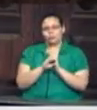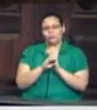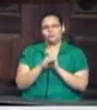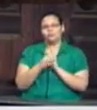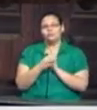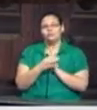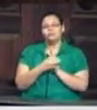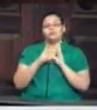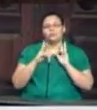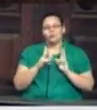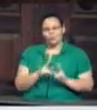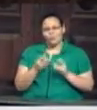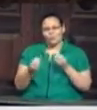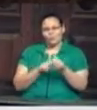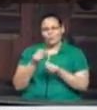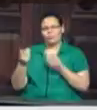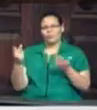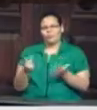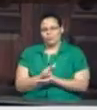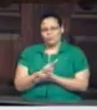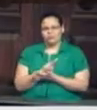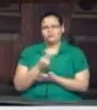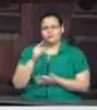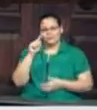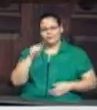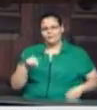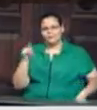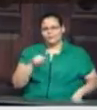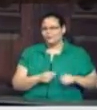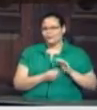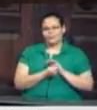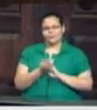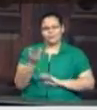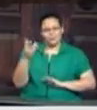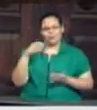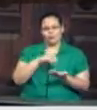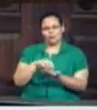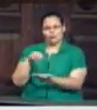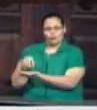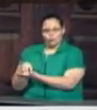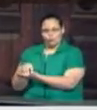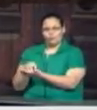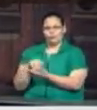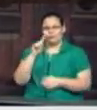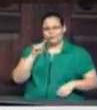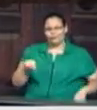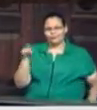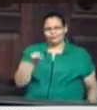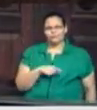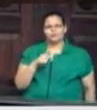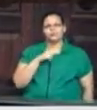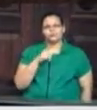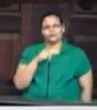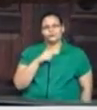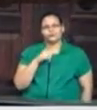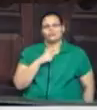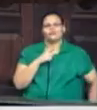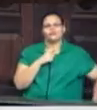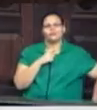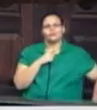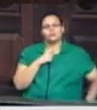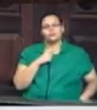Então, assim como aconteceu com a extinção de diversas fundações que tinham sua